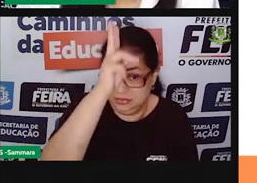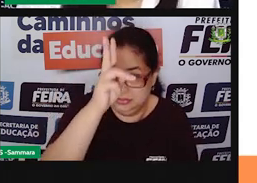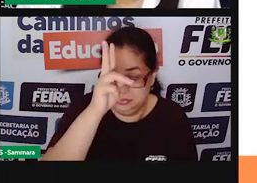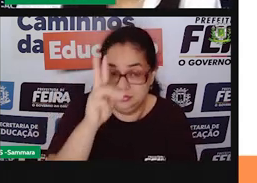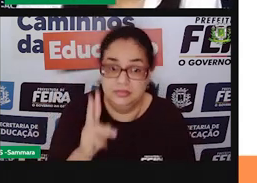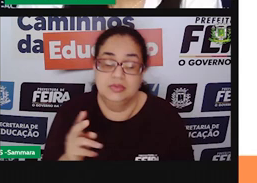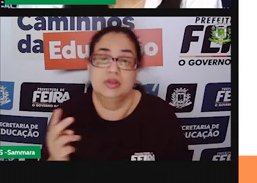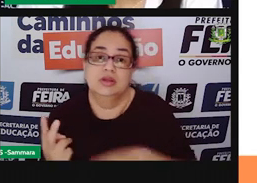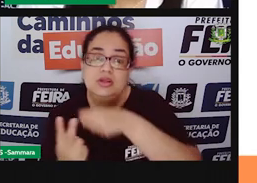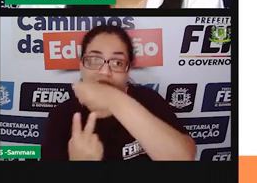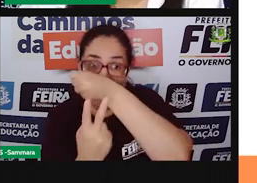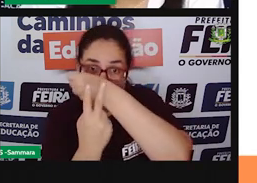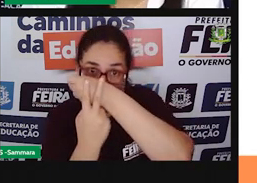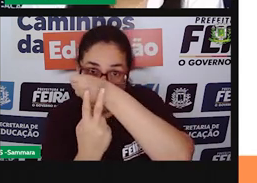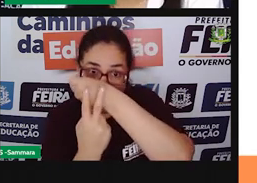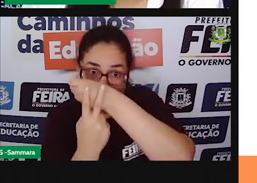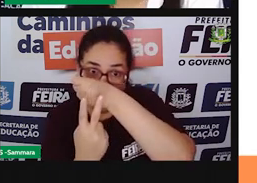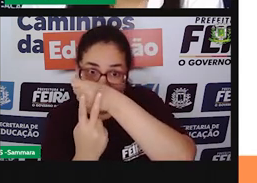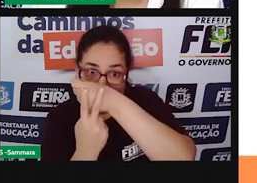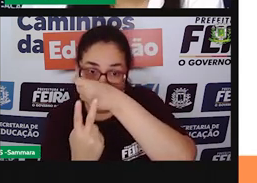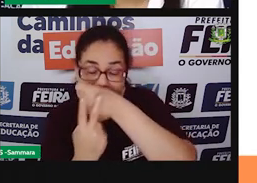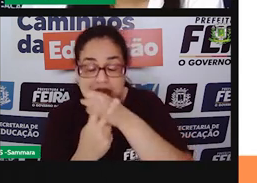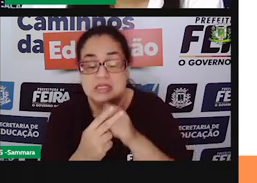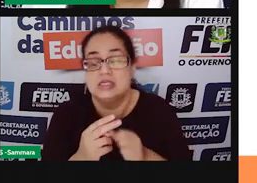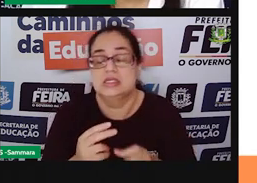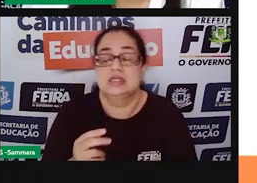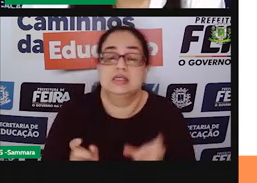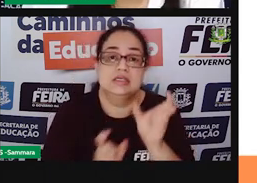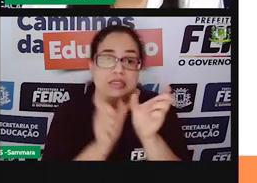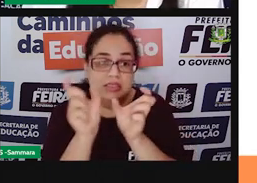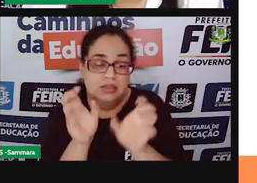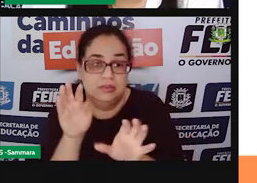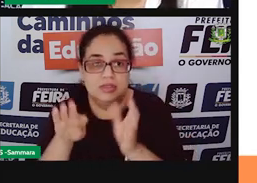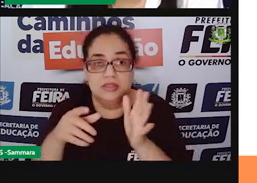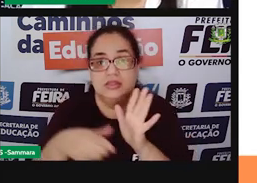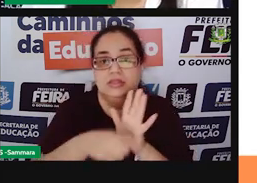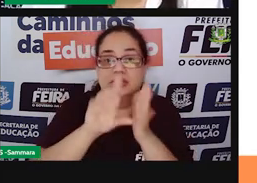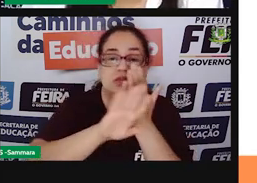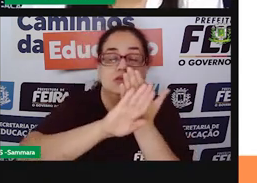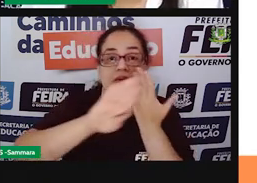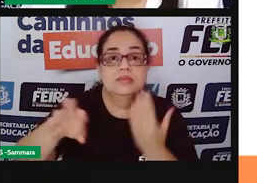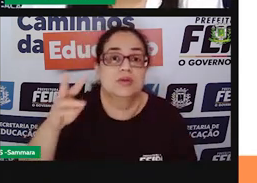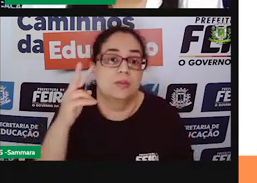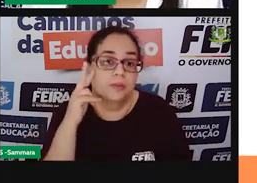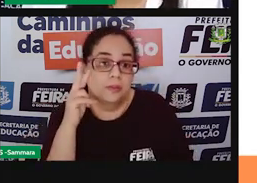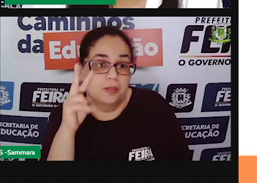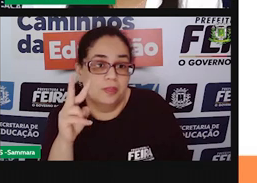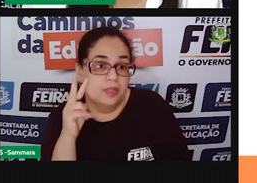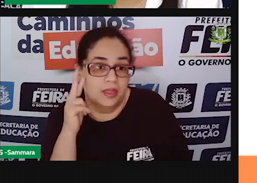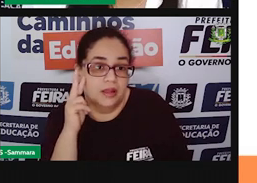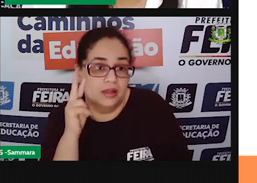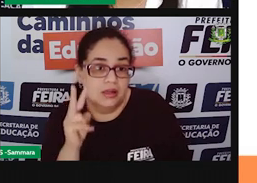nesses verbos que estão com as sílabas separadas e a gente consegue identificar, ó,